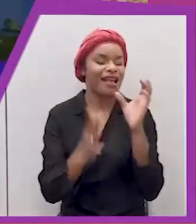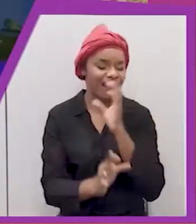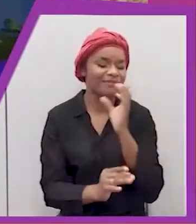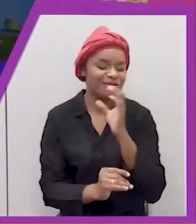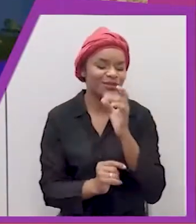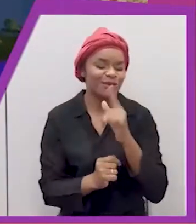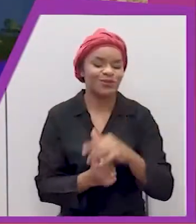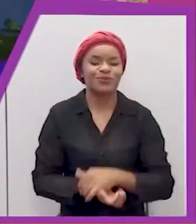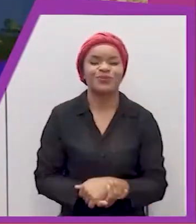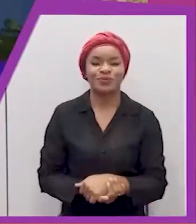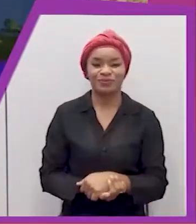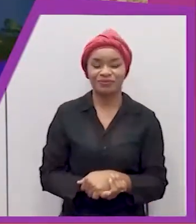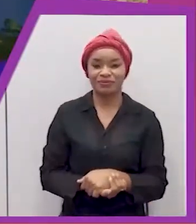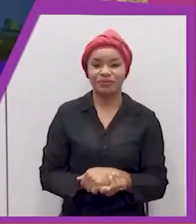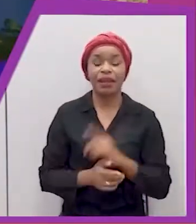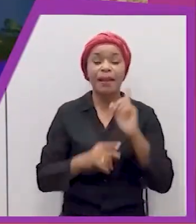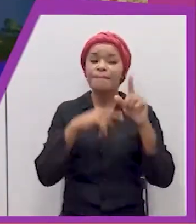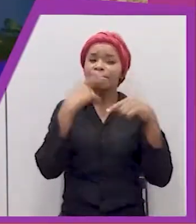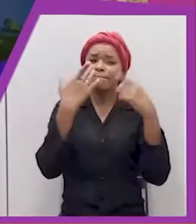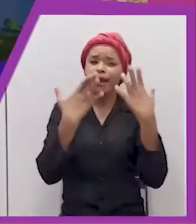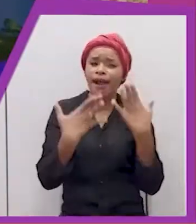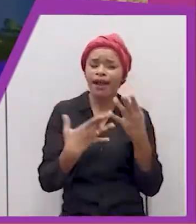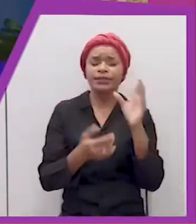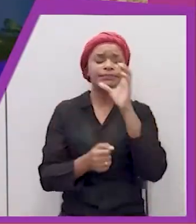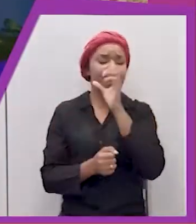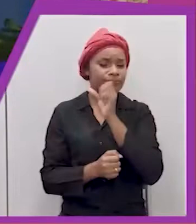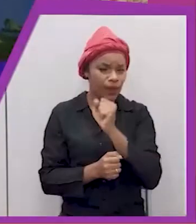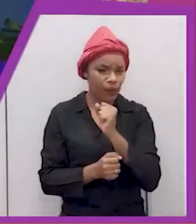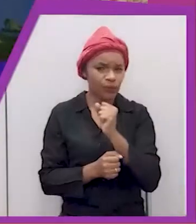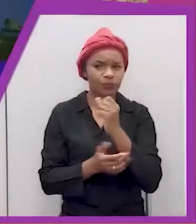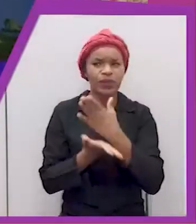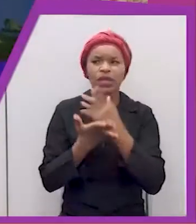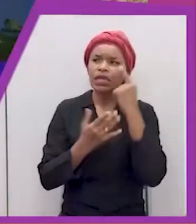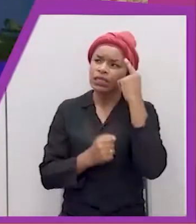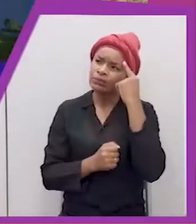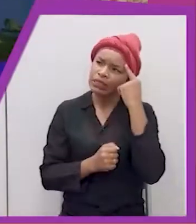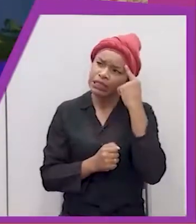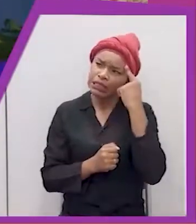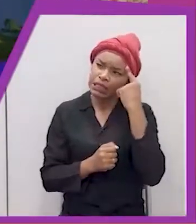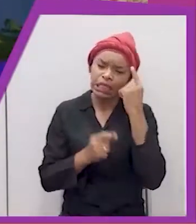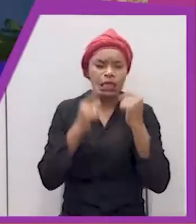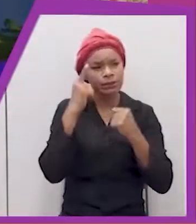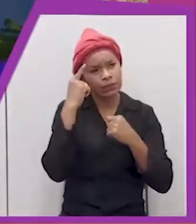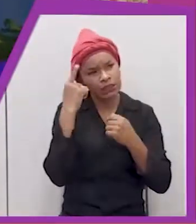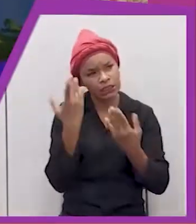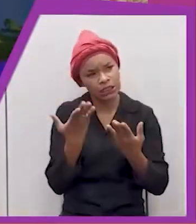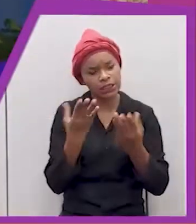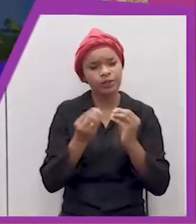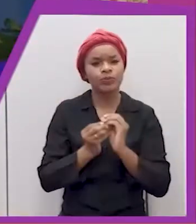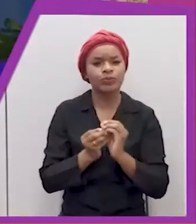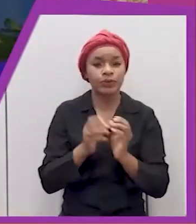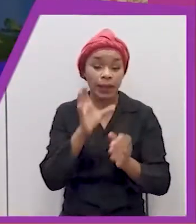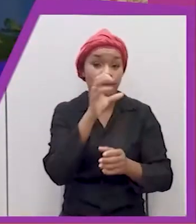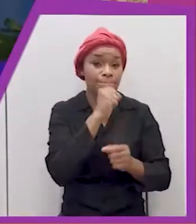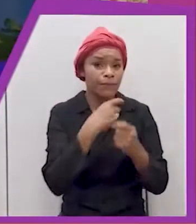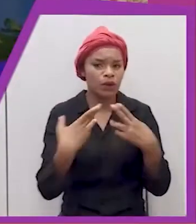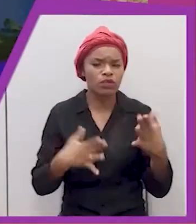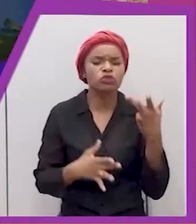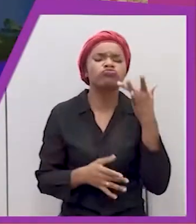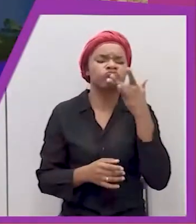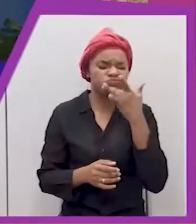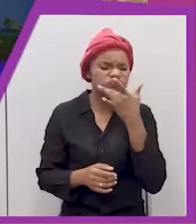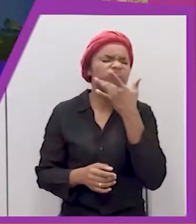vou contar agora sabe porque vocês vão ter uma surpresa daqui a pouquinho o pão